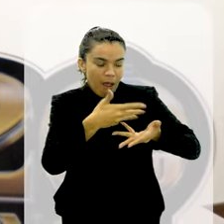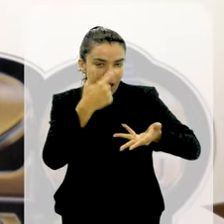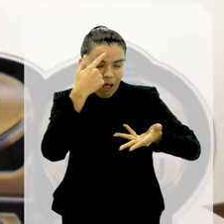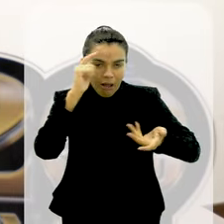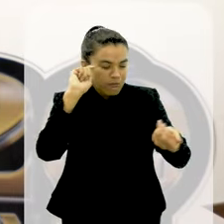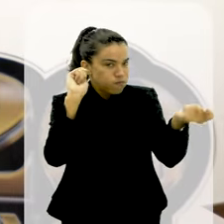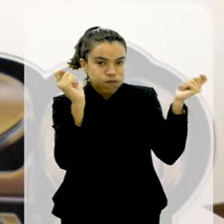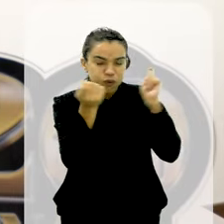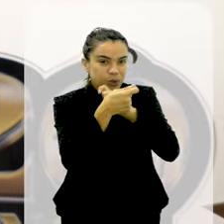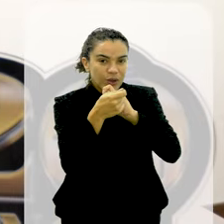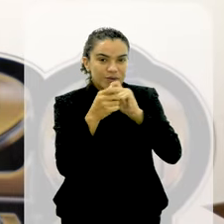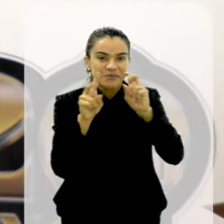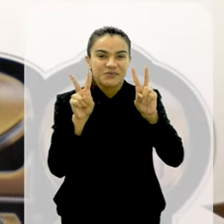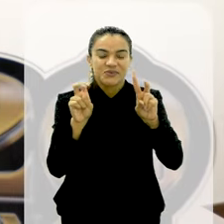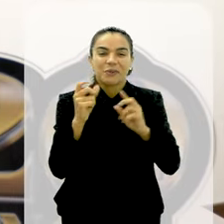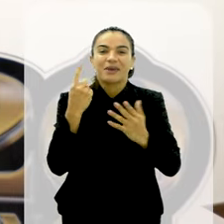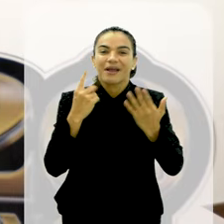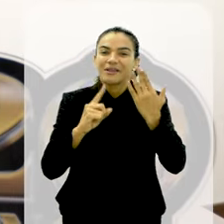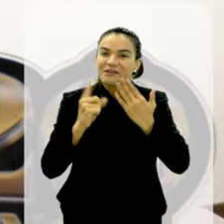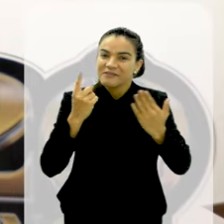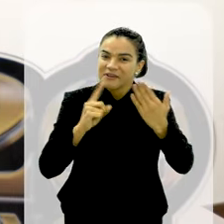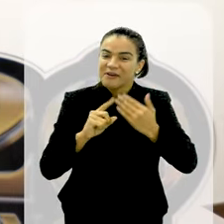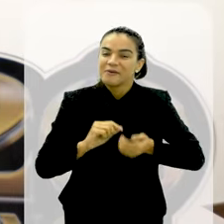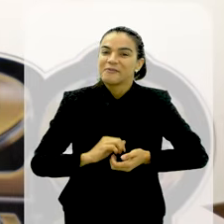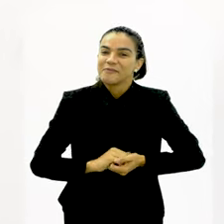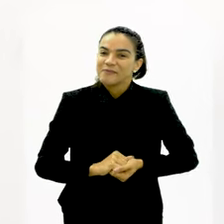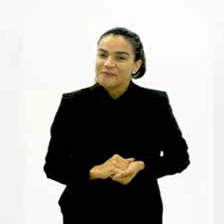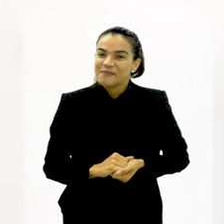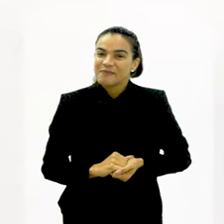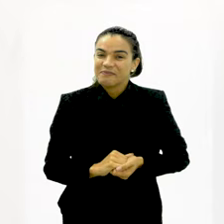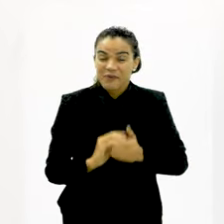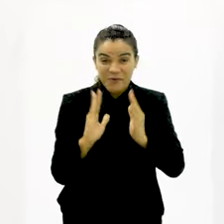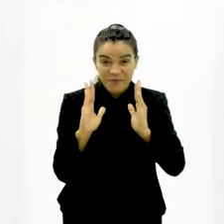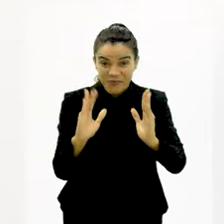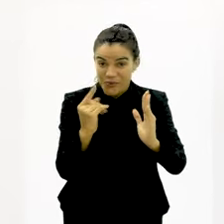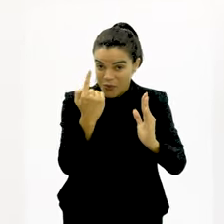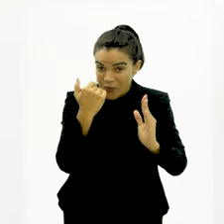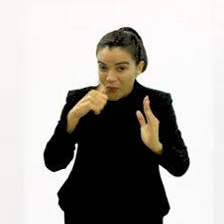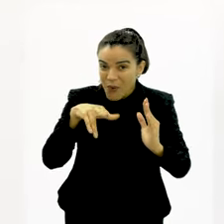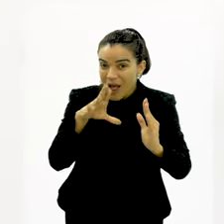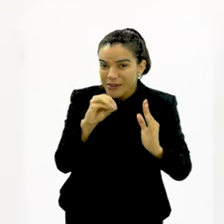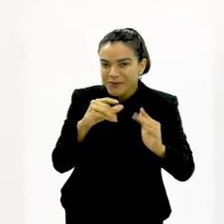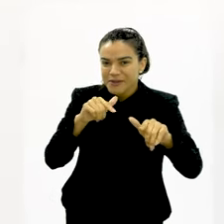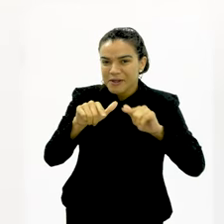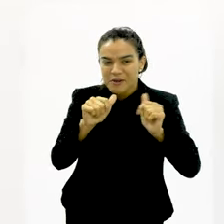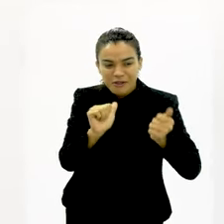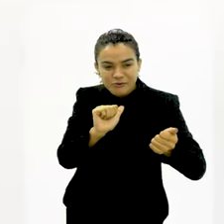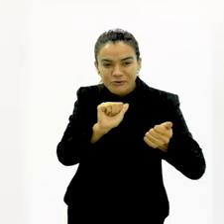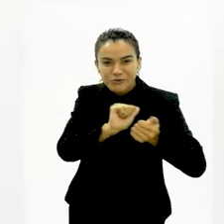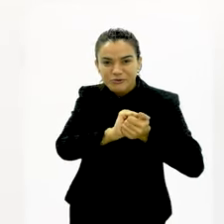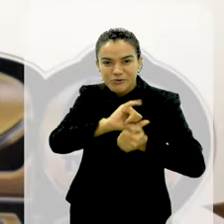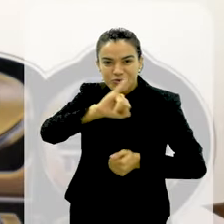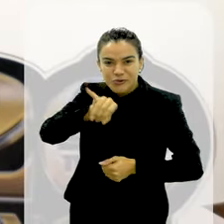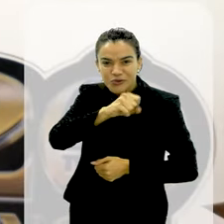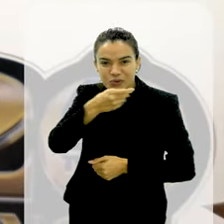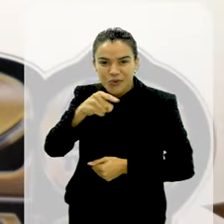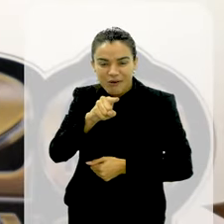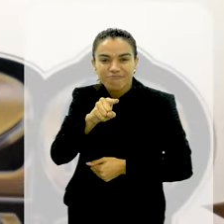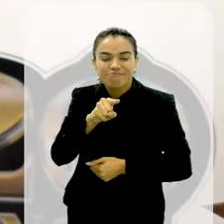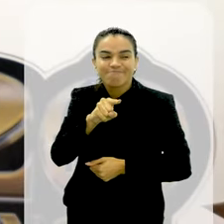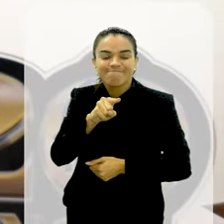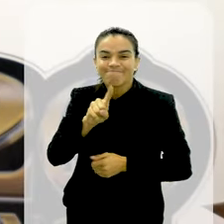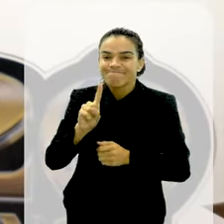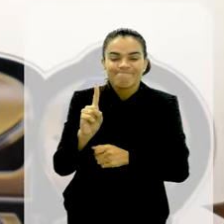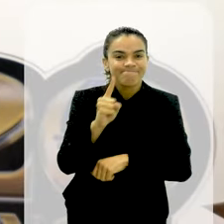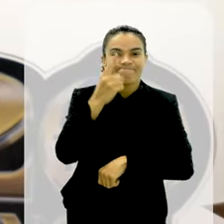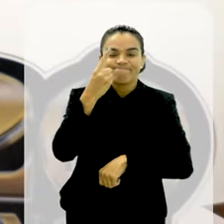totalmente a minha percepção do carnaval. Que legal. Todo esse ano que eu trabalhei ao lado do João, ali foi